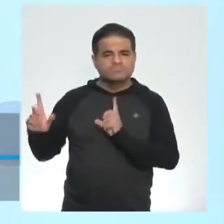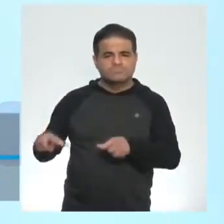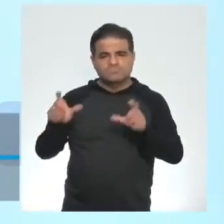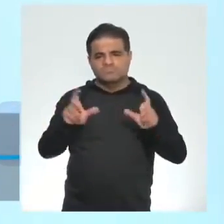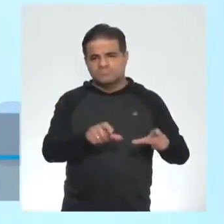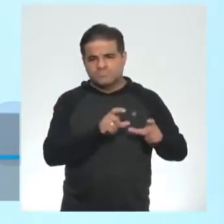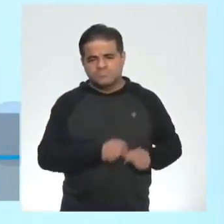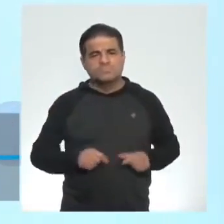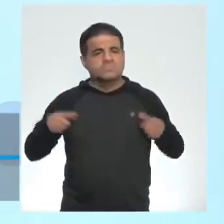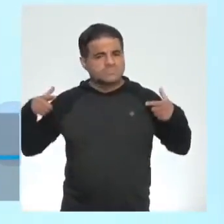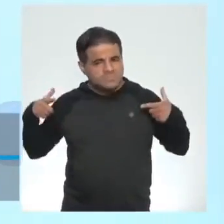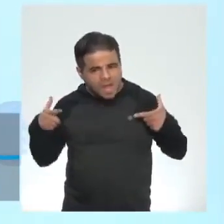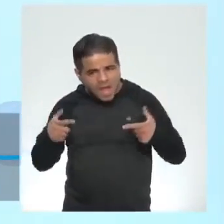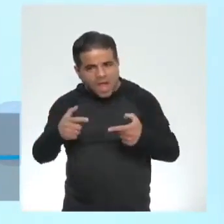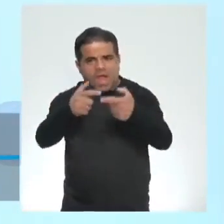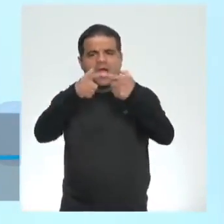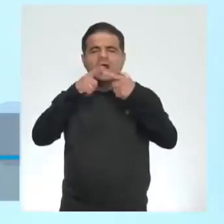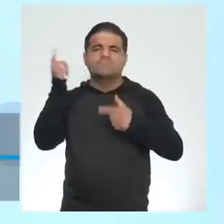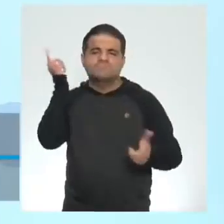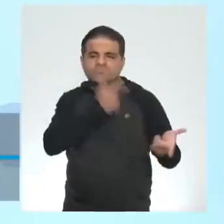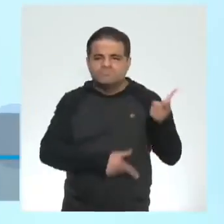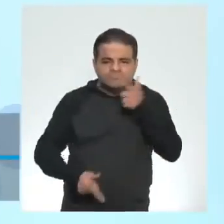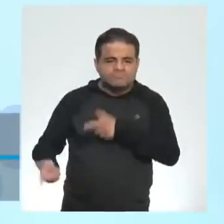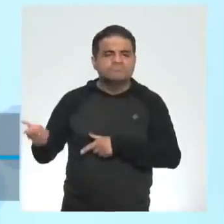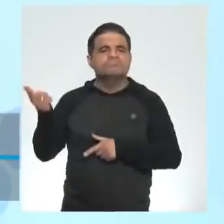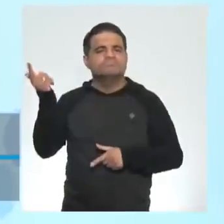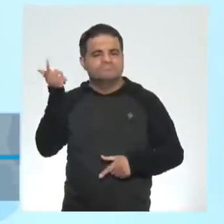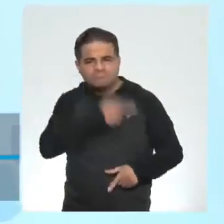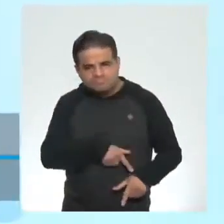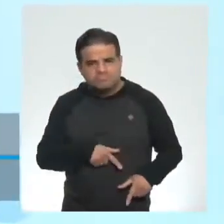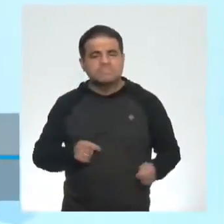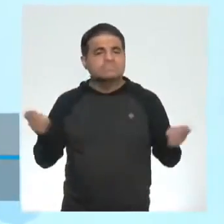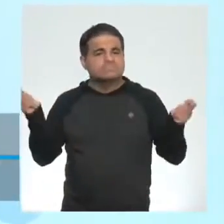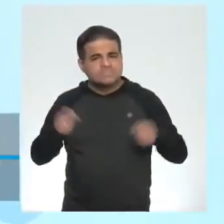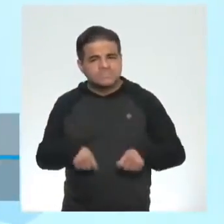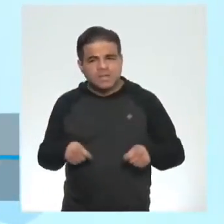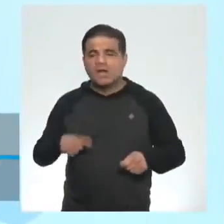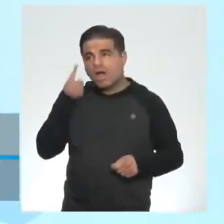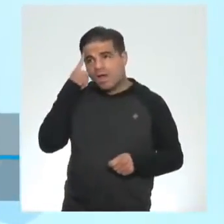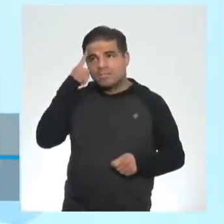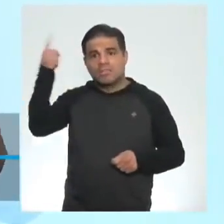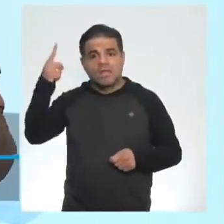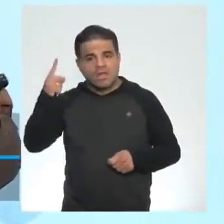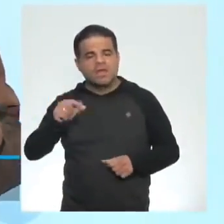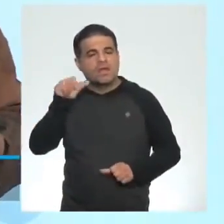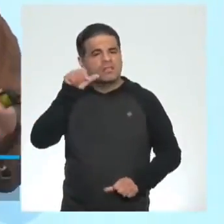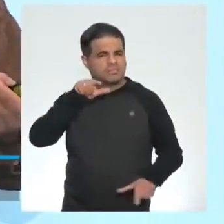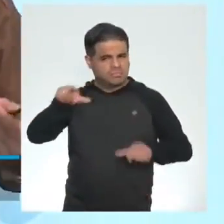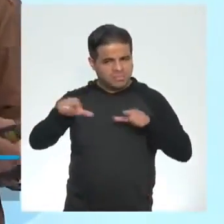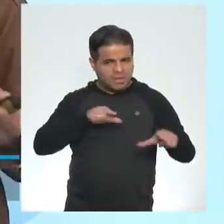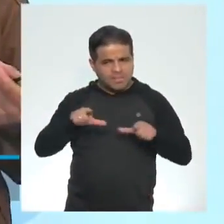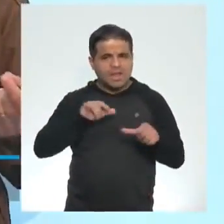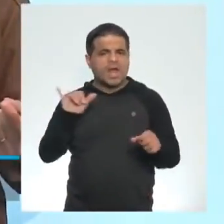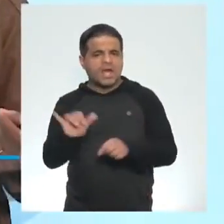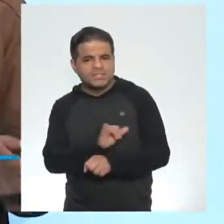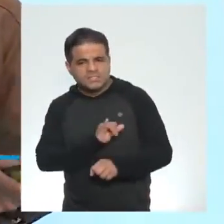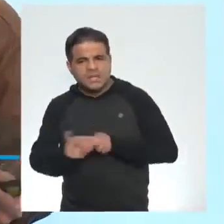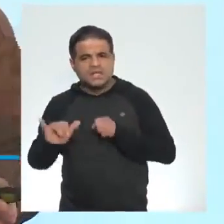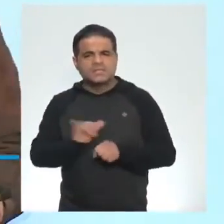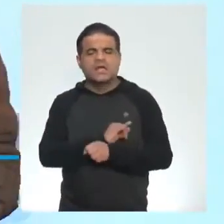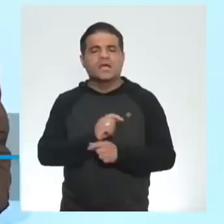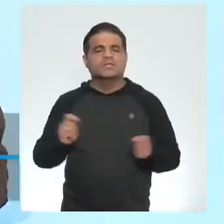batalhas, nas guerras. A conquista de território, a ideia de se trabalhar uma estratégia de